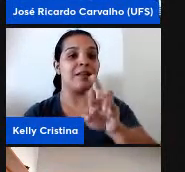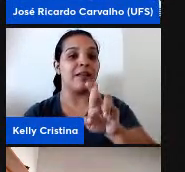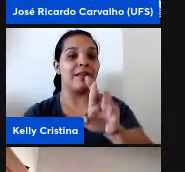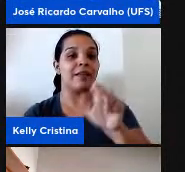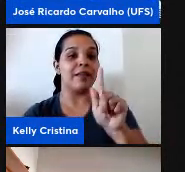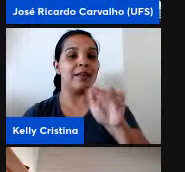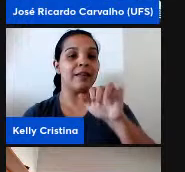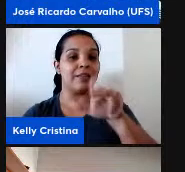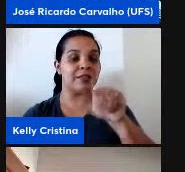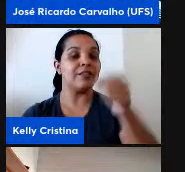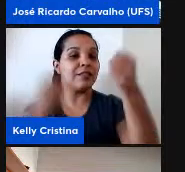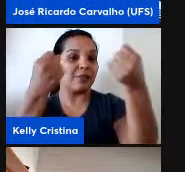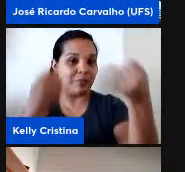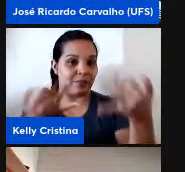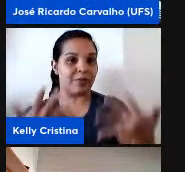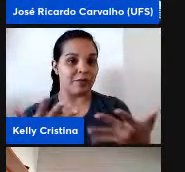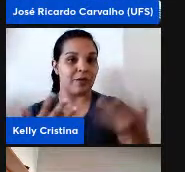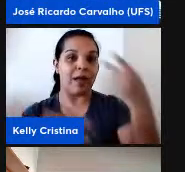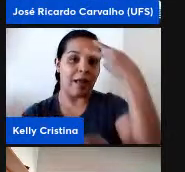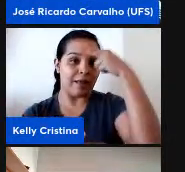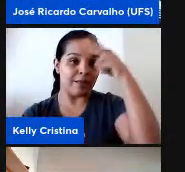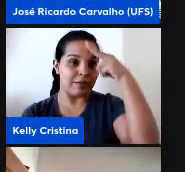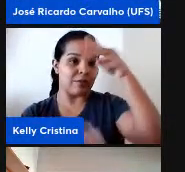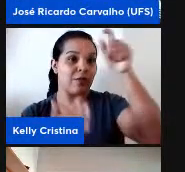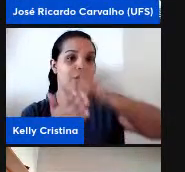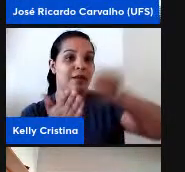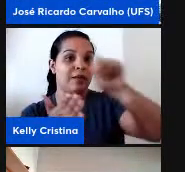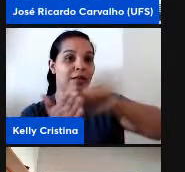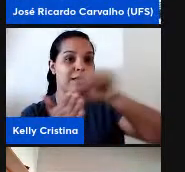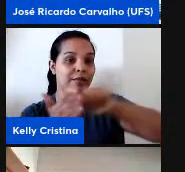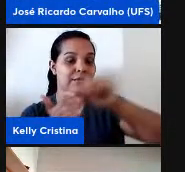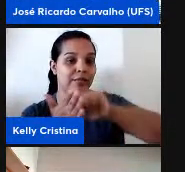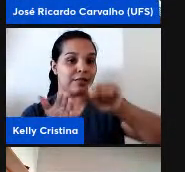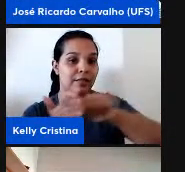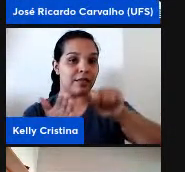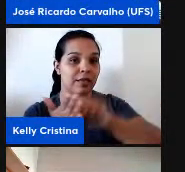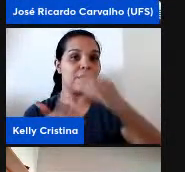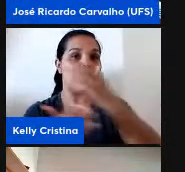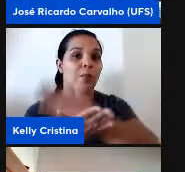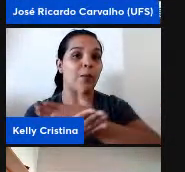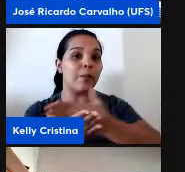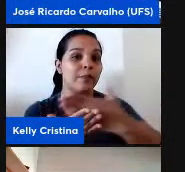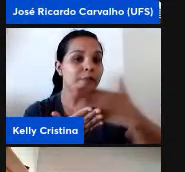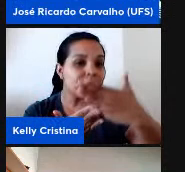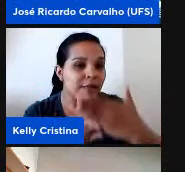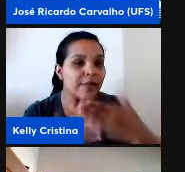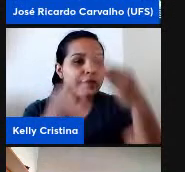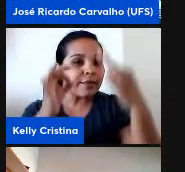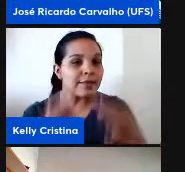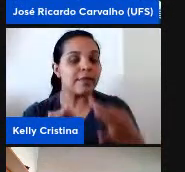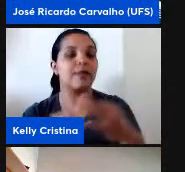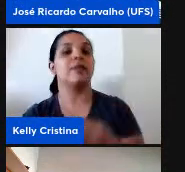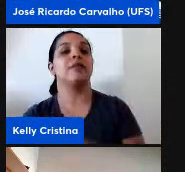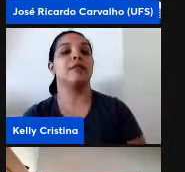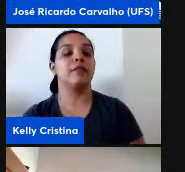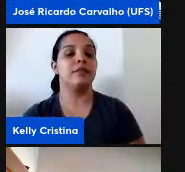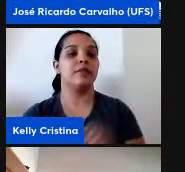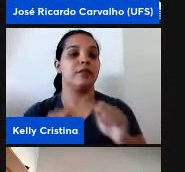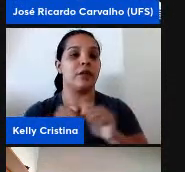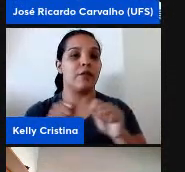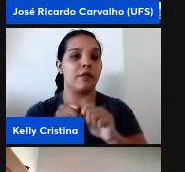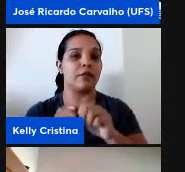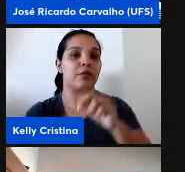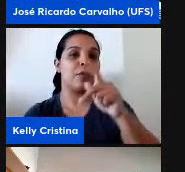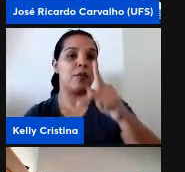Porque a professora trouxe a história da escrita. E eu vou começar pelo começo, né? E eu já faço um pleonasmo,